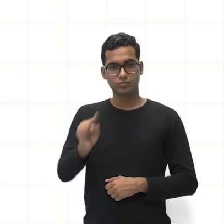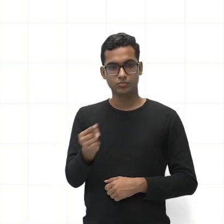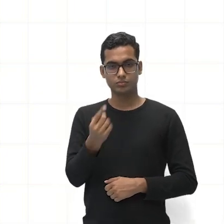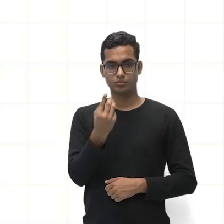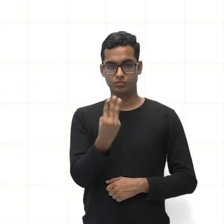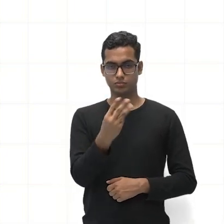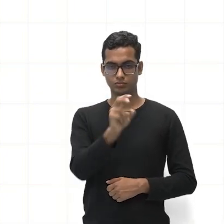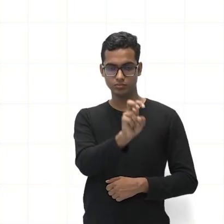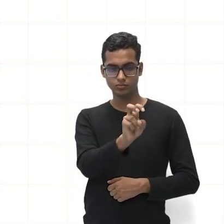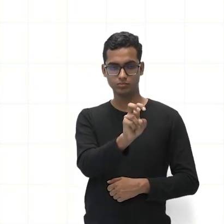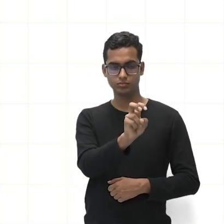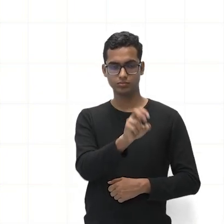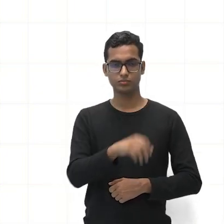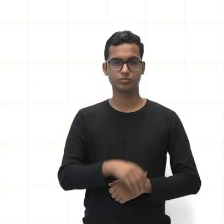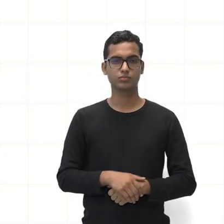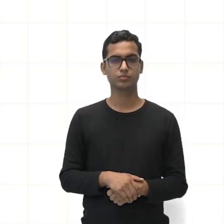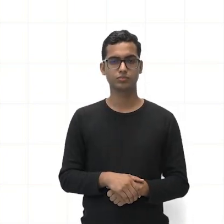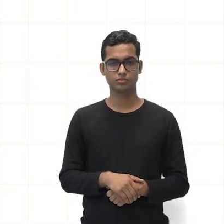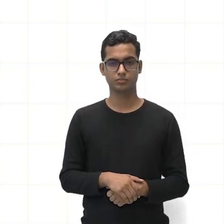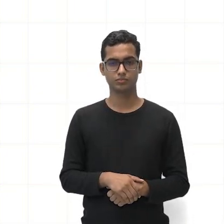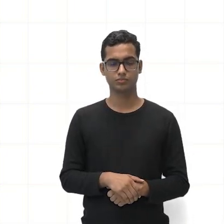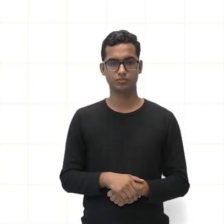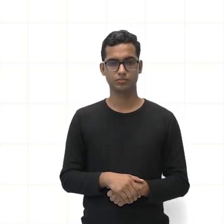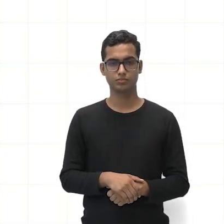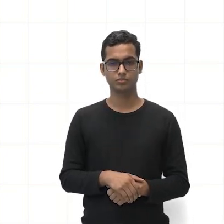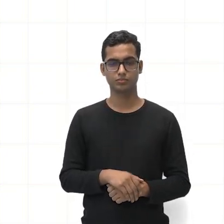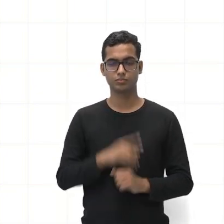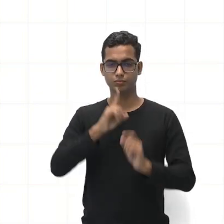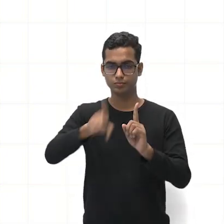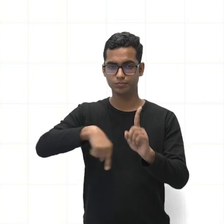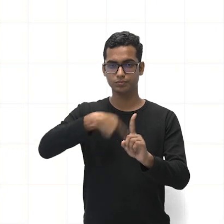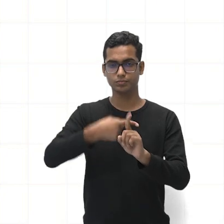6,35 adicionado a